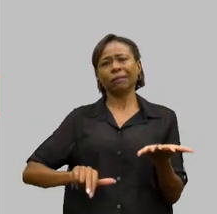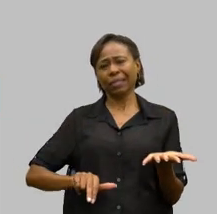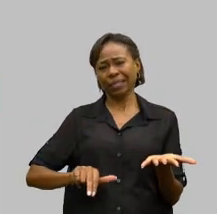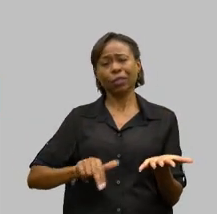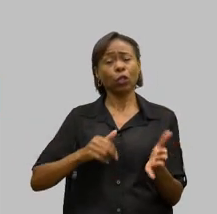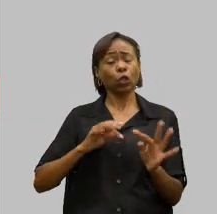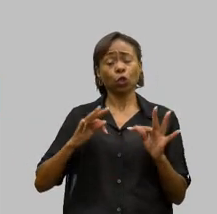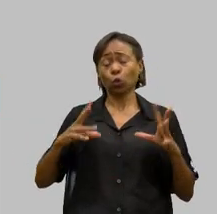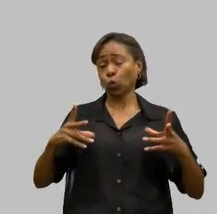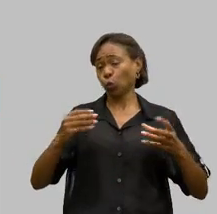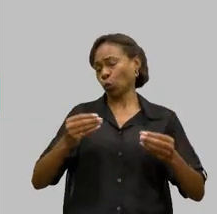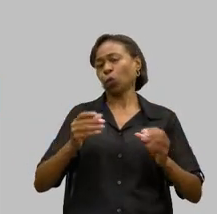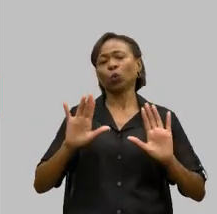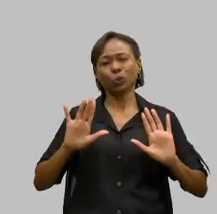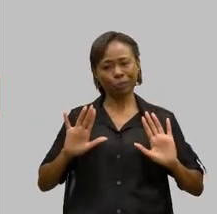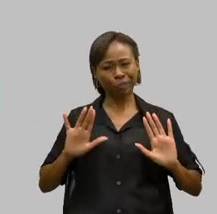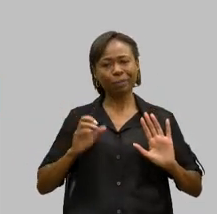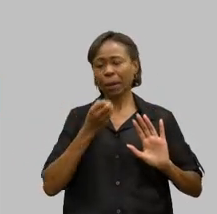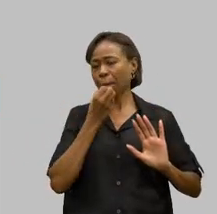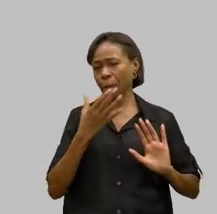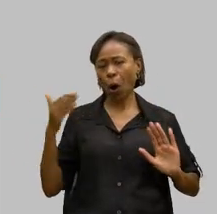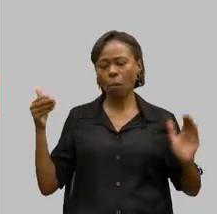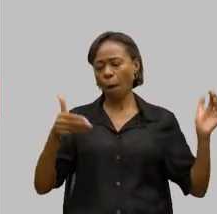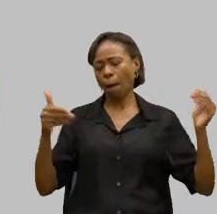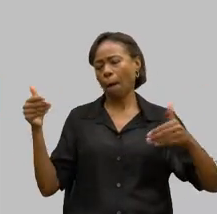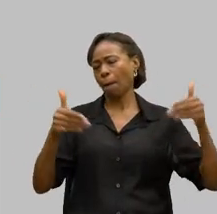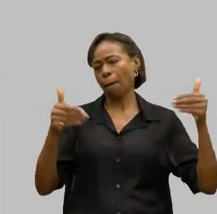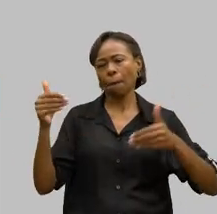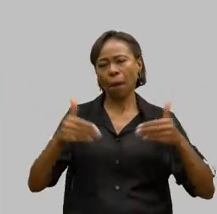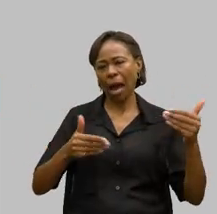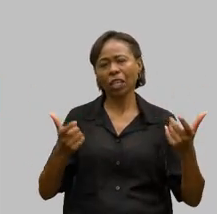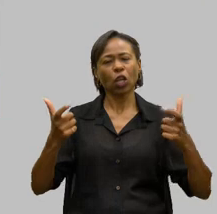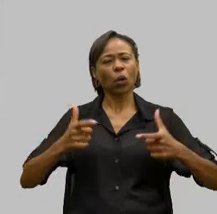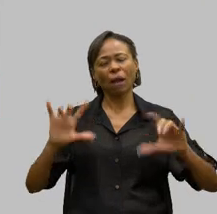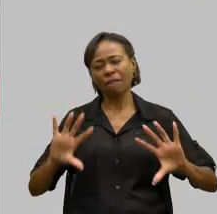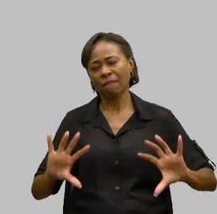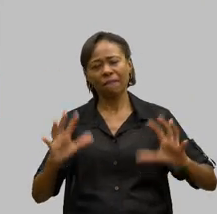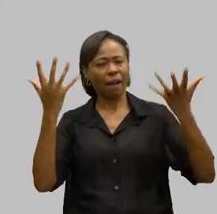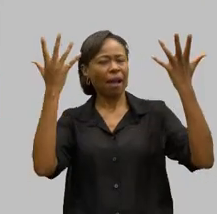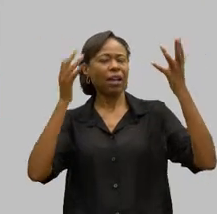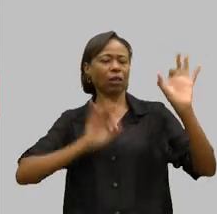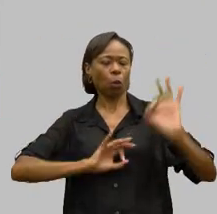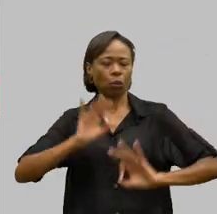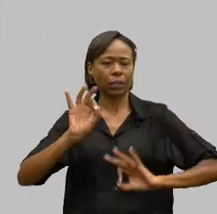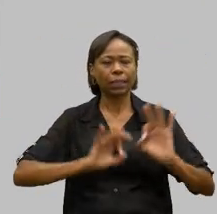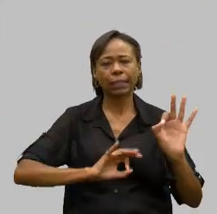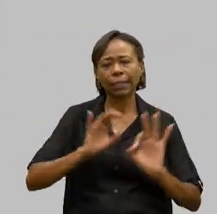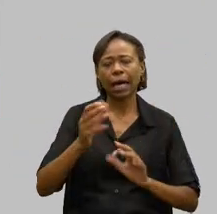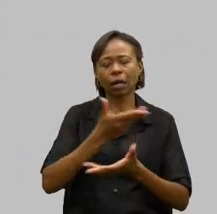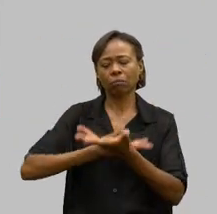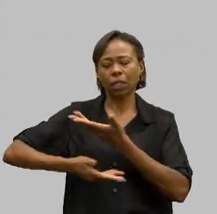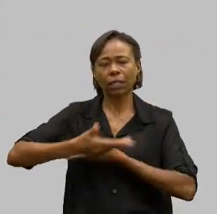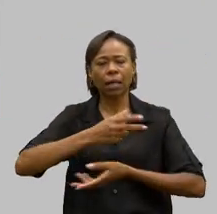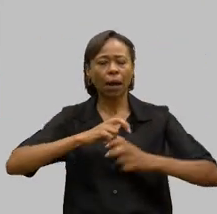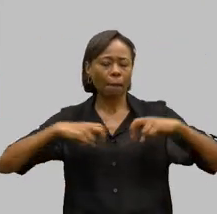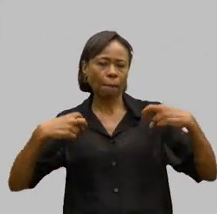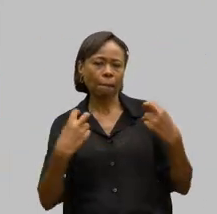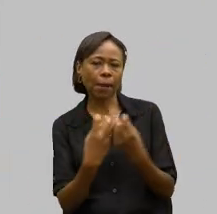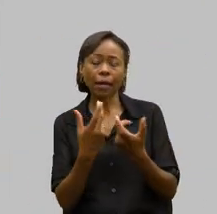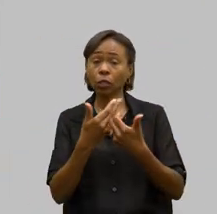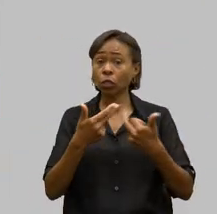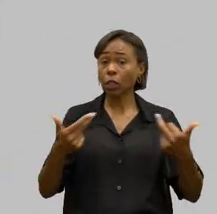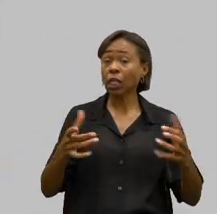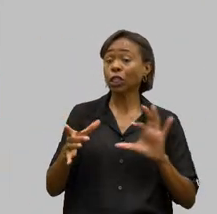que é bom para a comunidade. É um ponto de animação, de organização, de interação e de